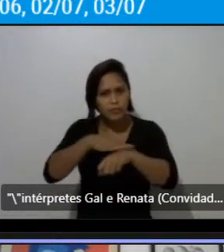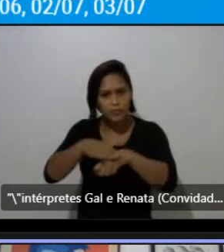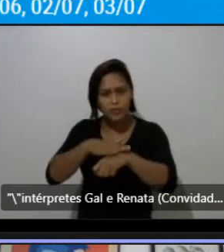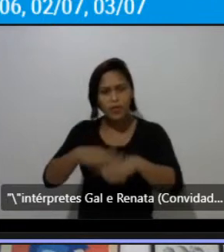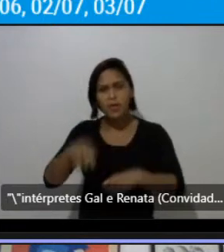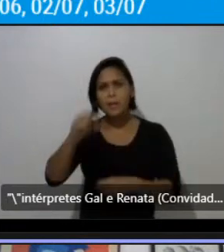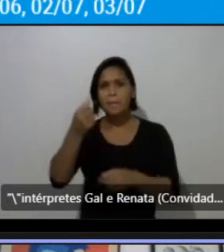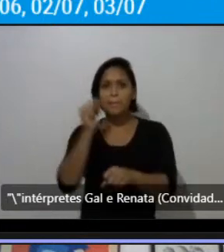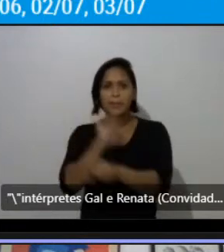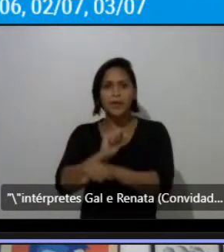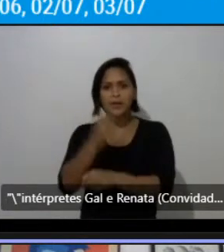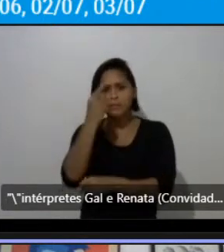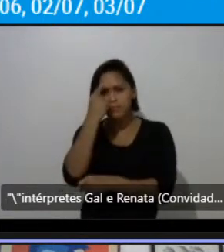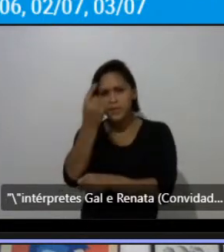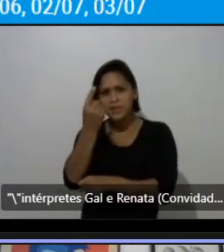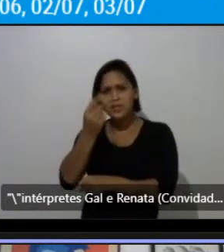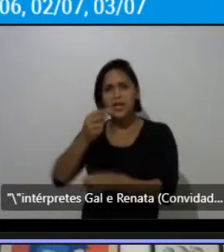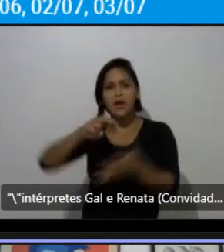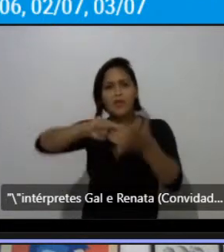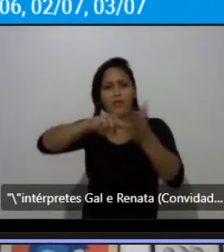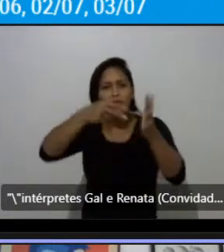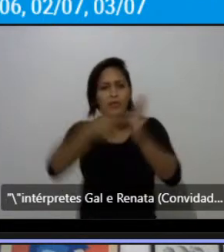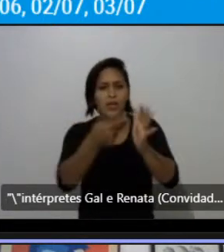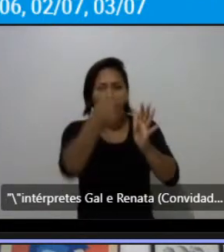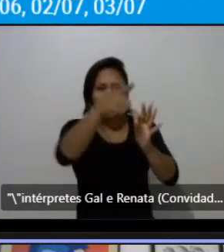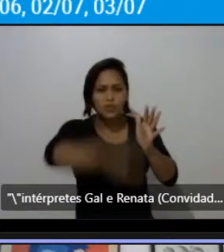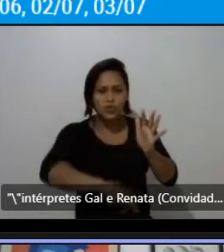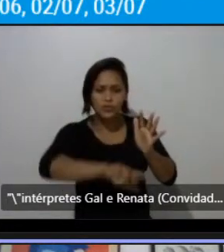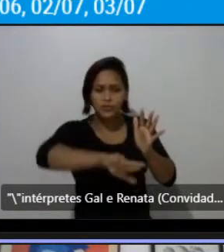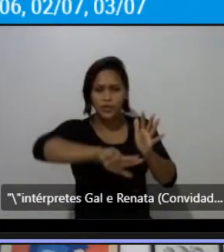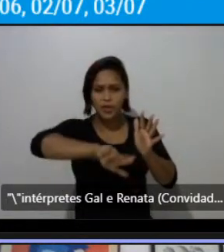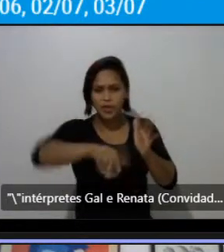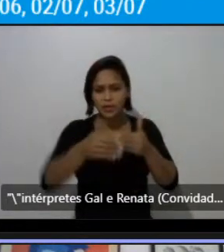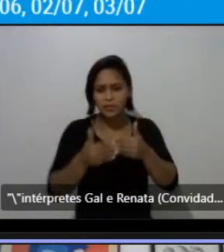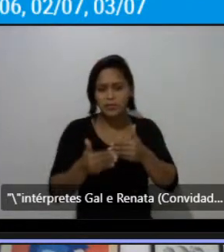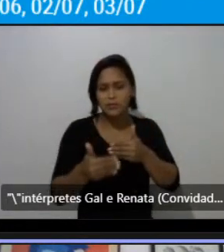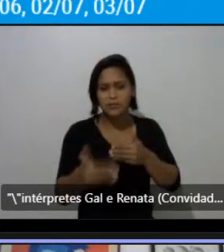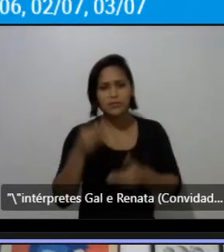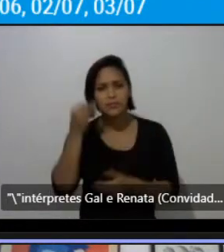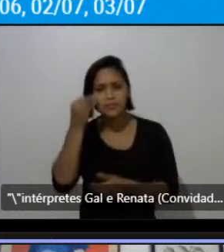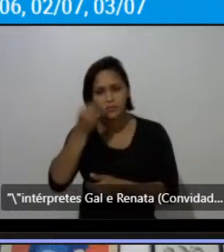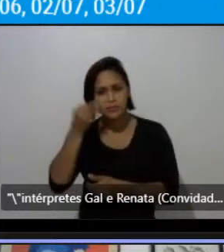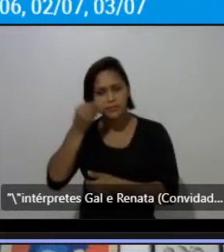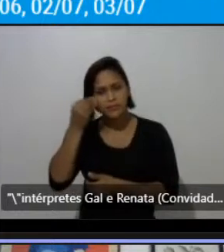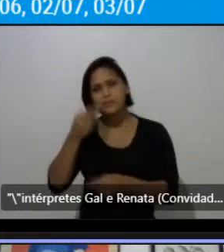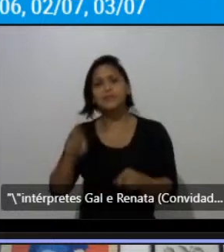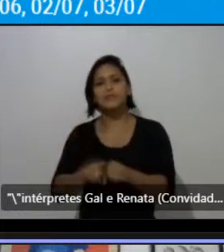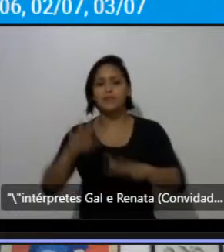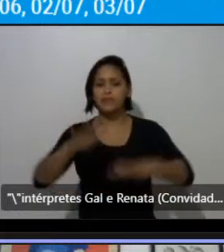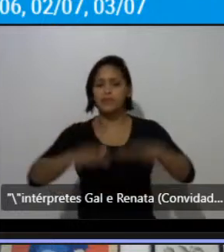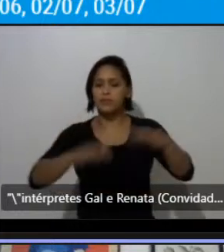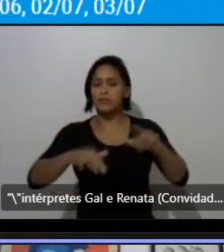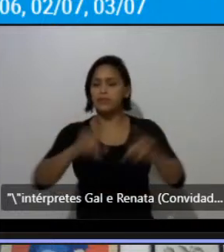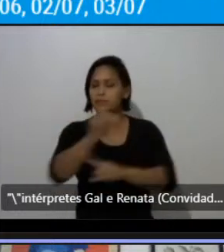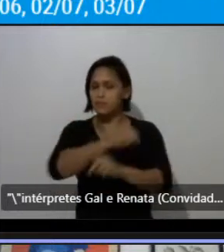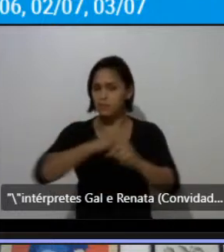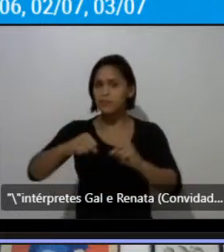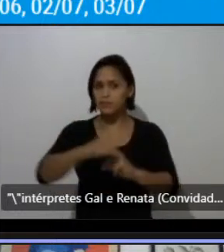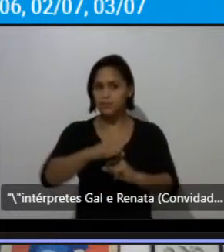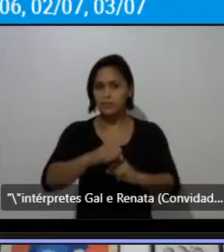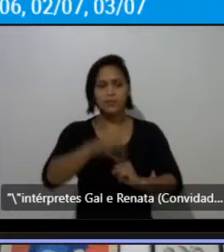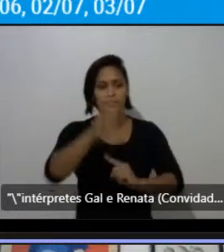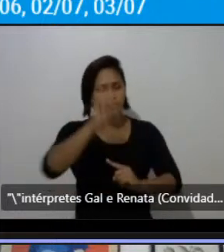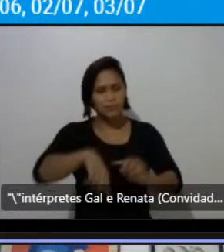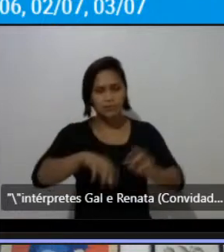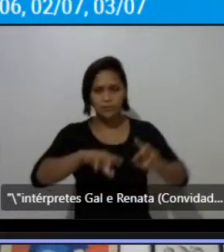repensar, né, uma ressignificação do território a partir das experiências, né, dos movimentos sociais. Né? Isso não